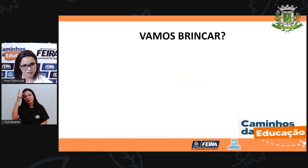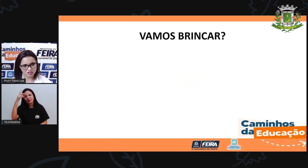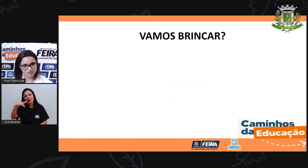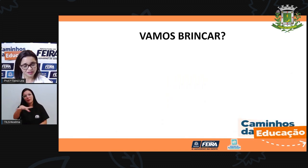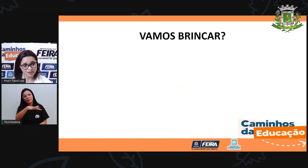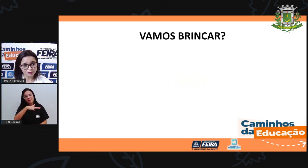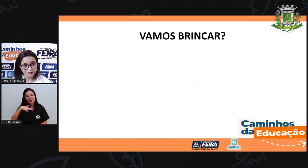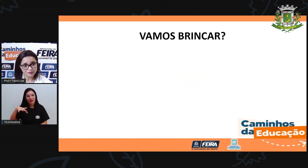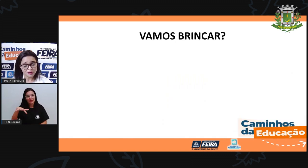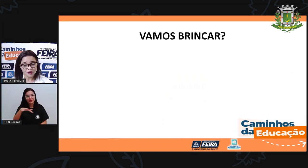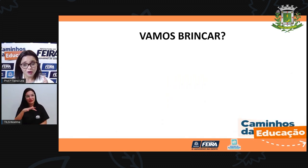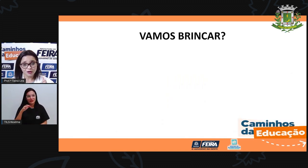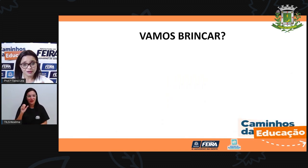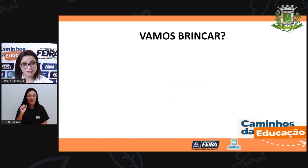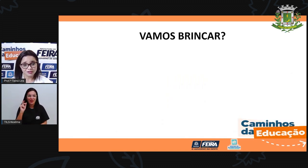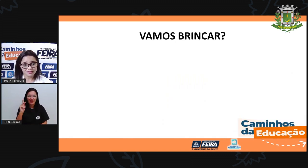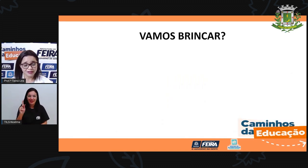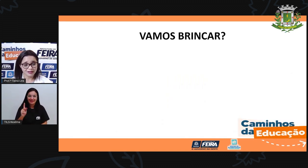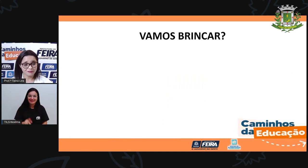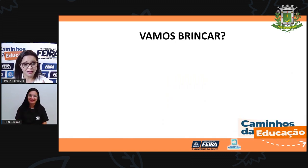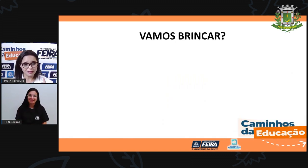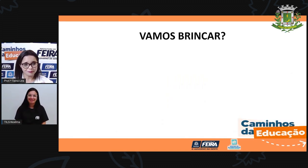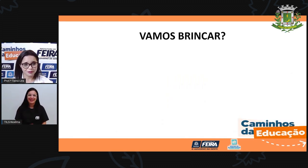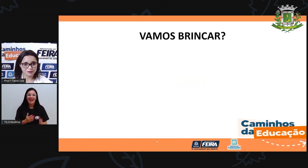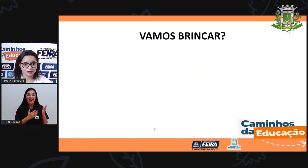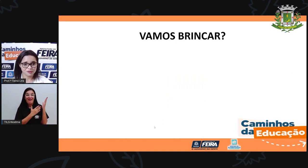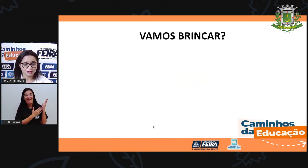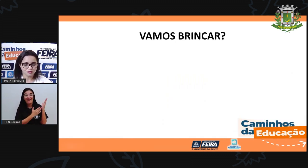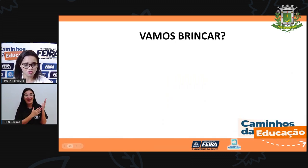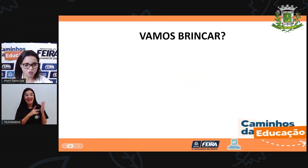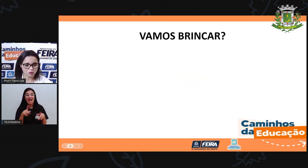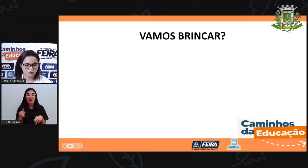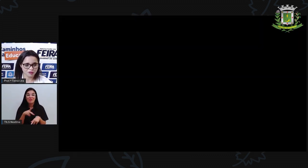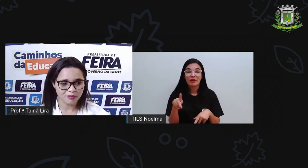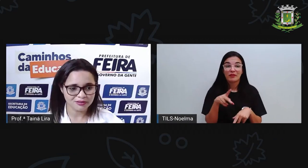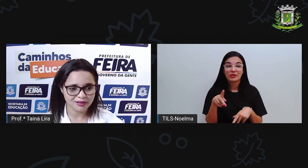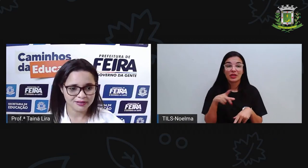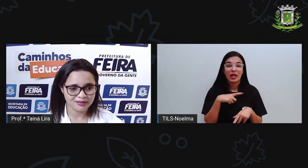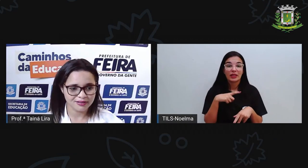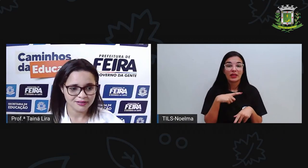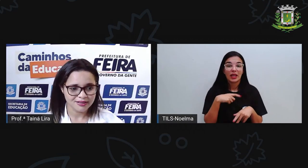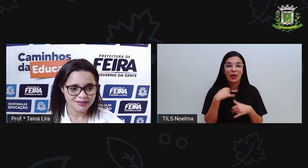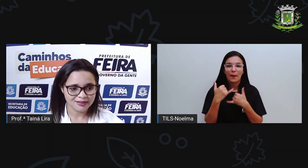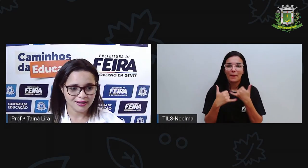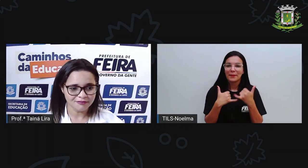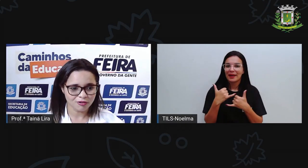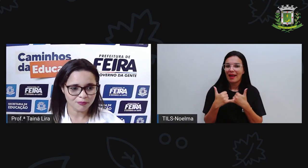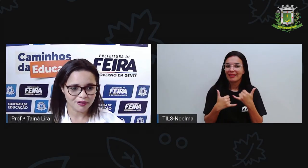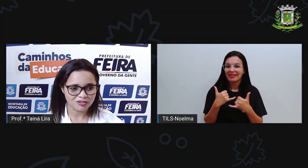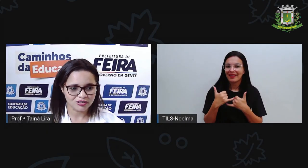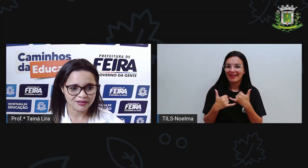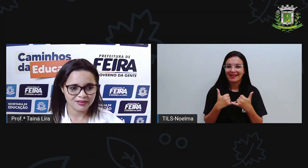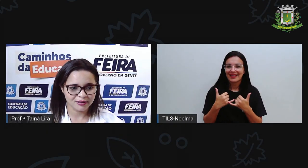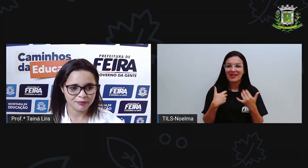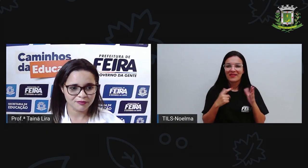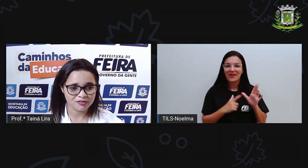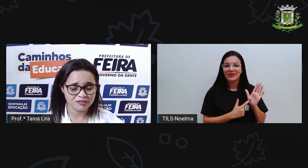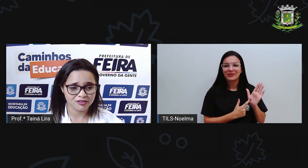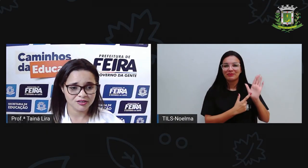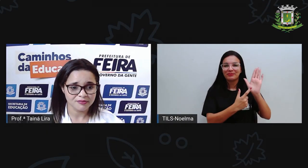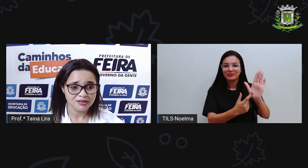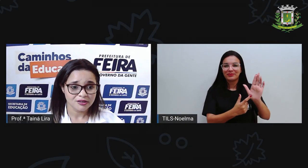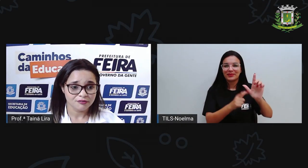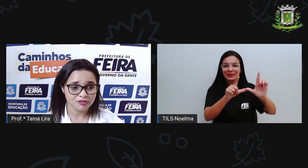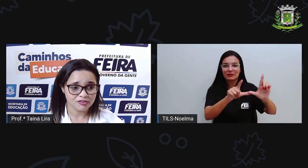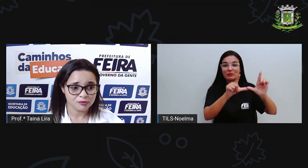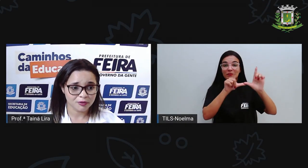ambiente, certo? Olha só que legal, a Pró trouxe um jogo. Vou botar aqui, tá? Vou compartilhar a tela para vocês